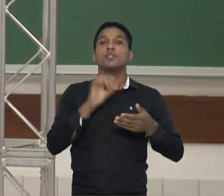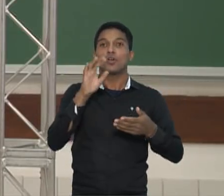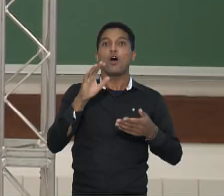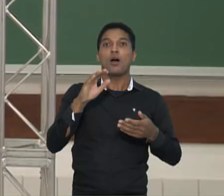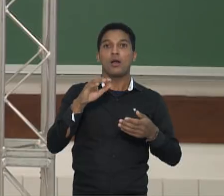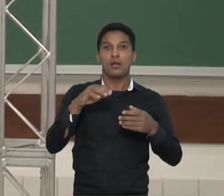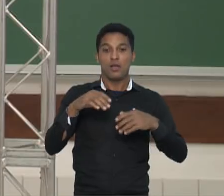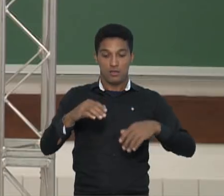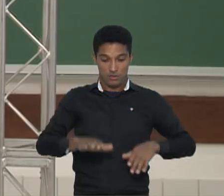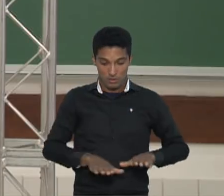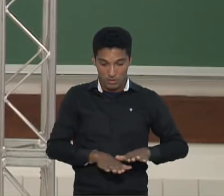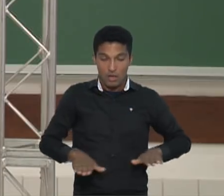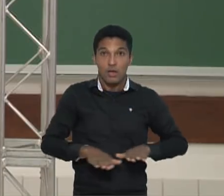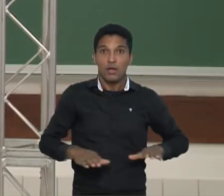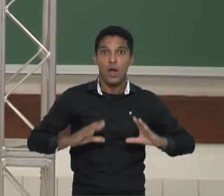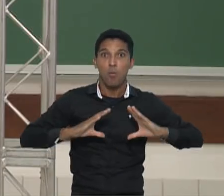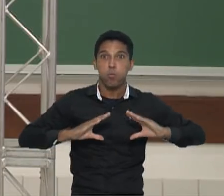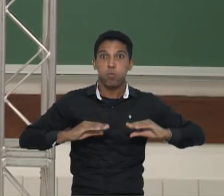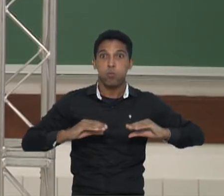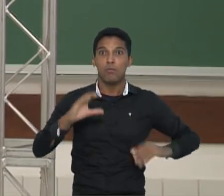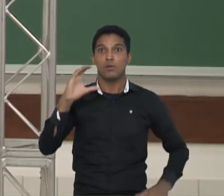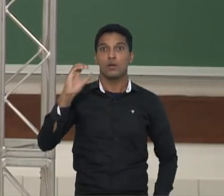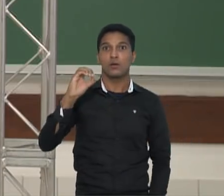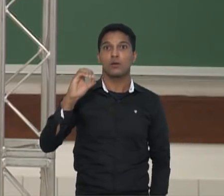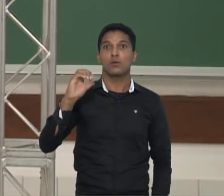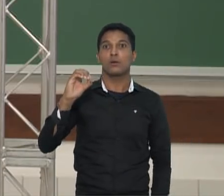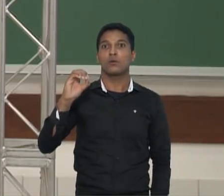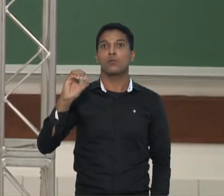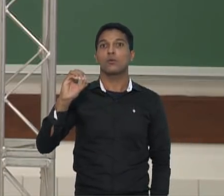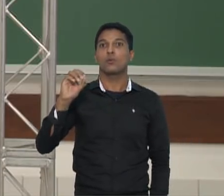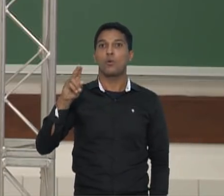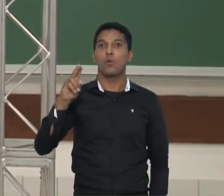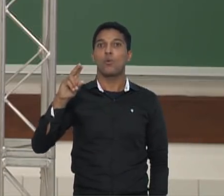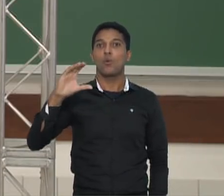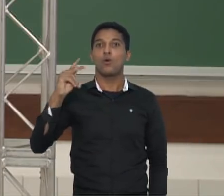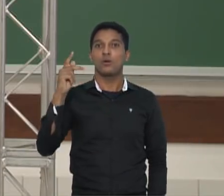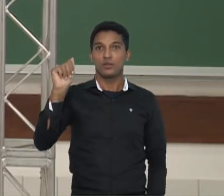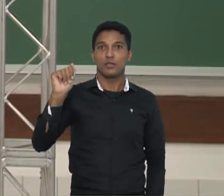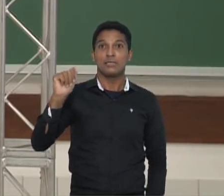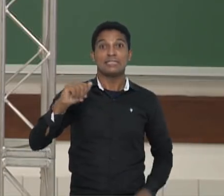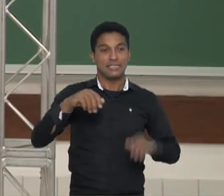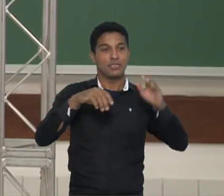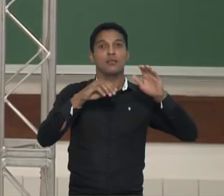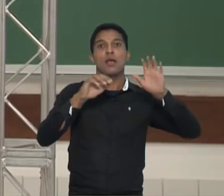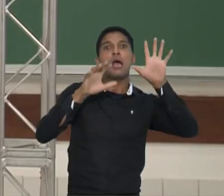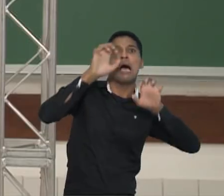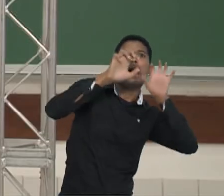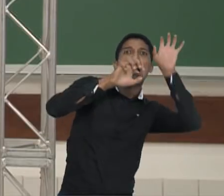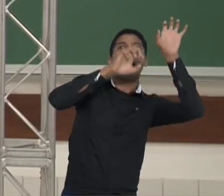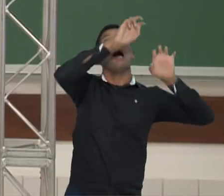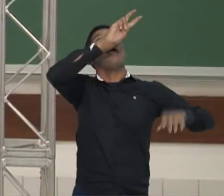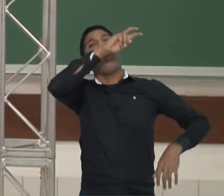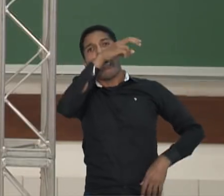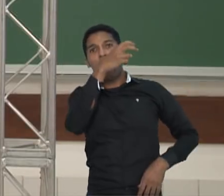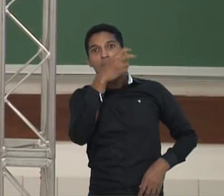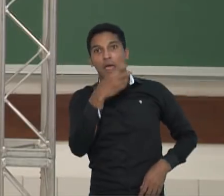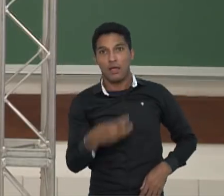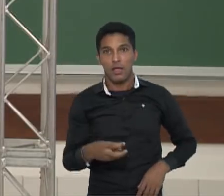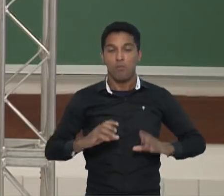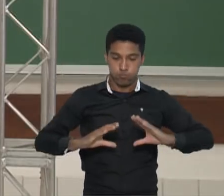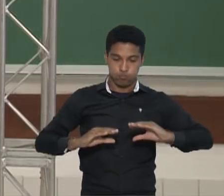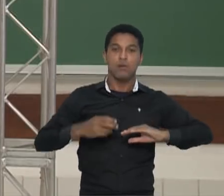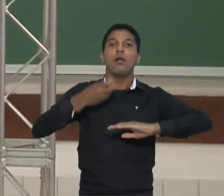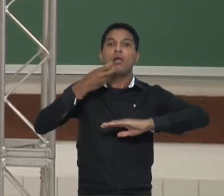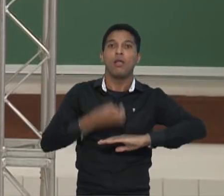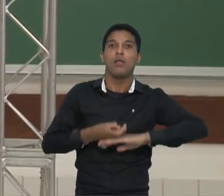ele escorregar e acabar caindo, né, a única coisa que garante a segurança dele é o colchão,